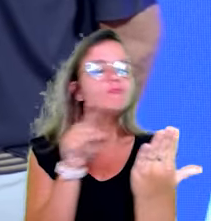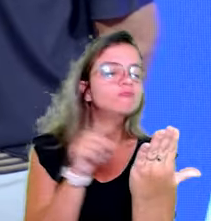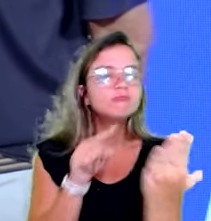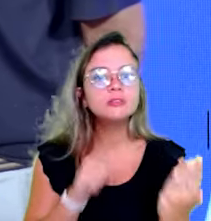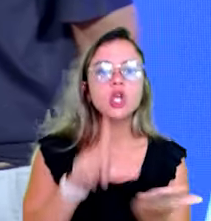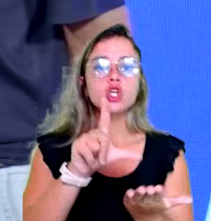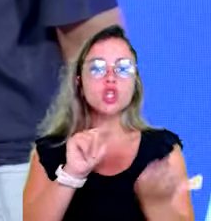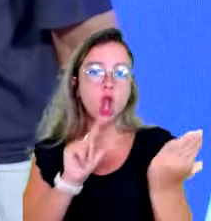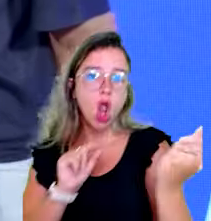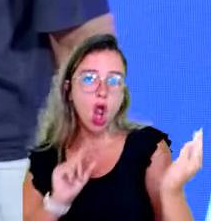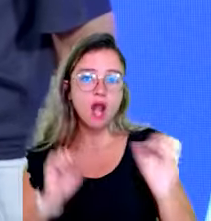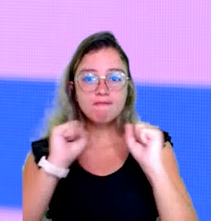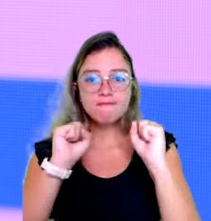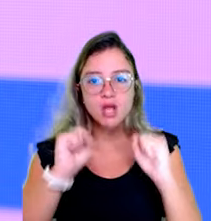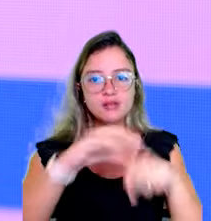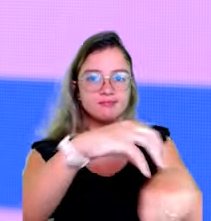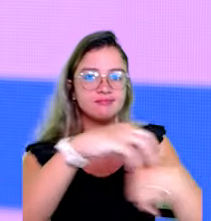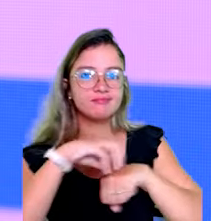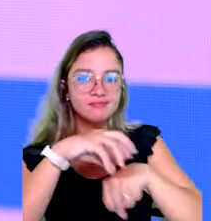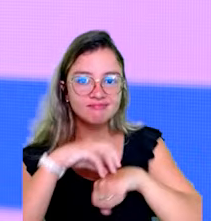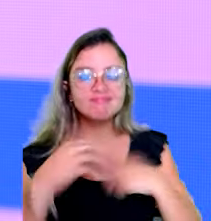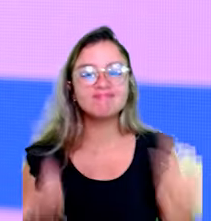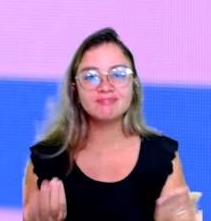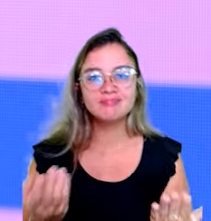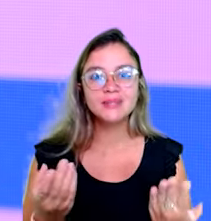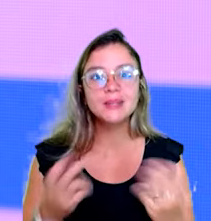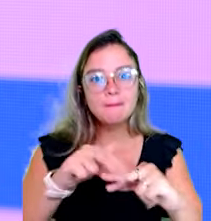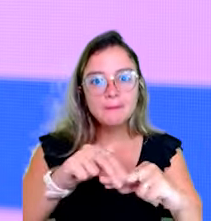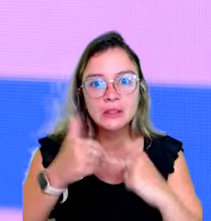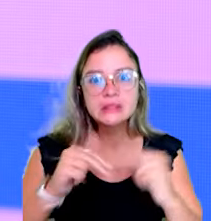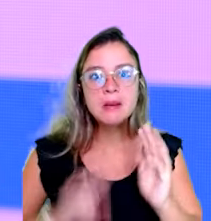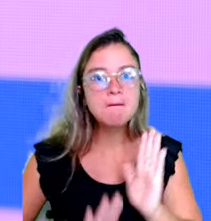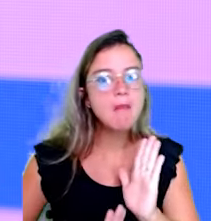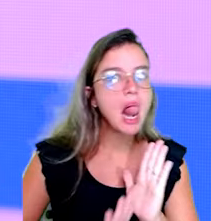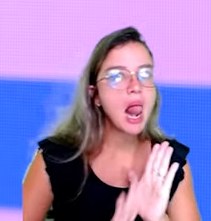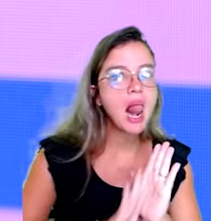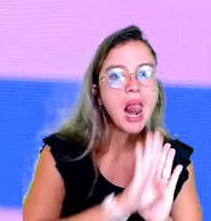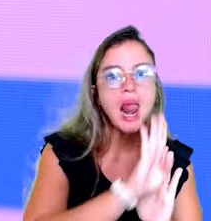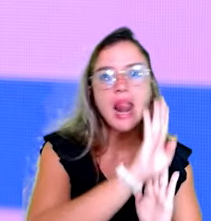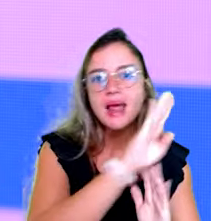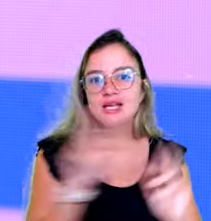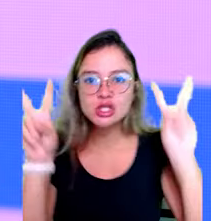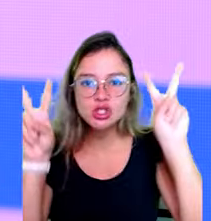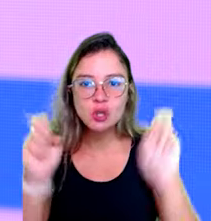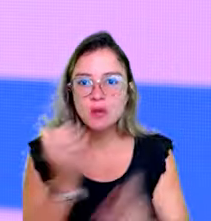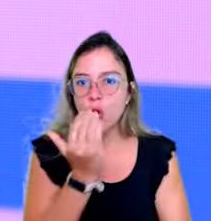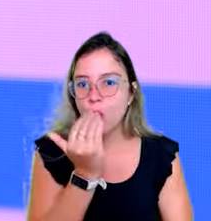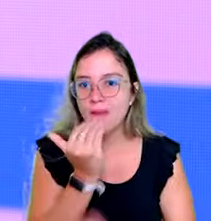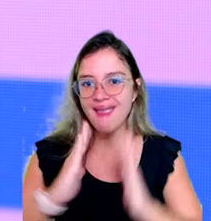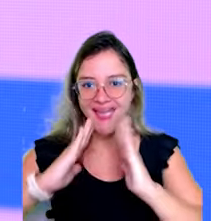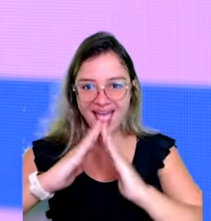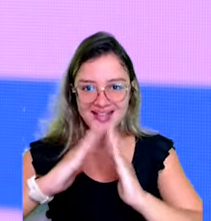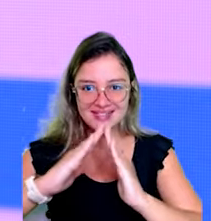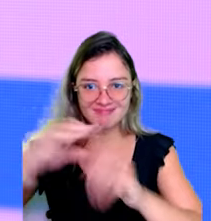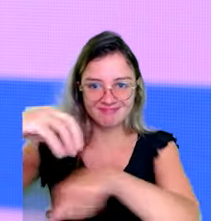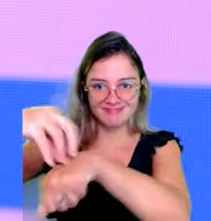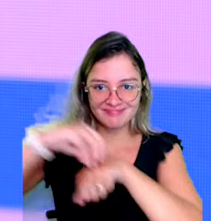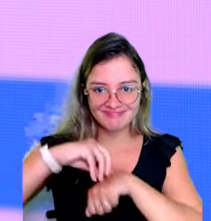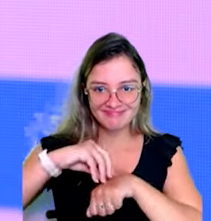com o aumento da demanda para alimento em casa, tipo marmita,